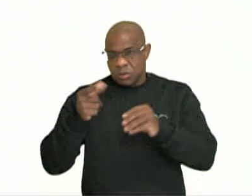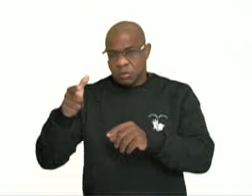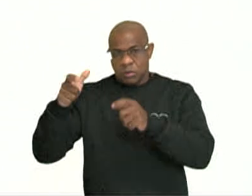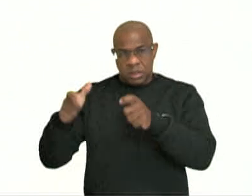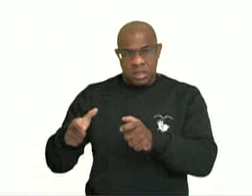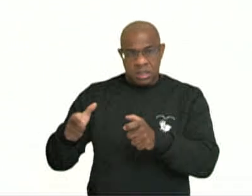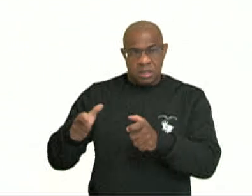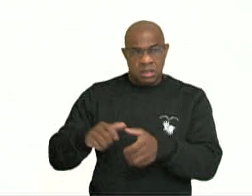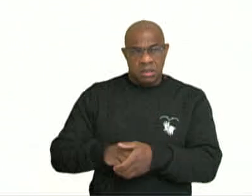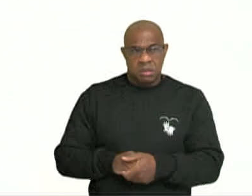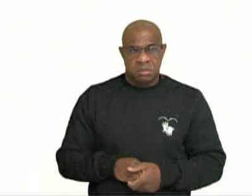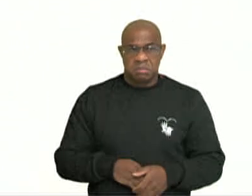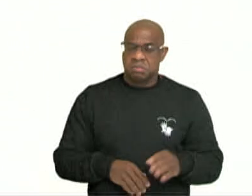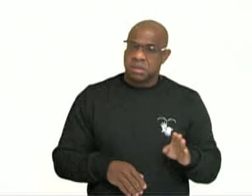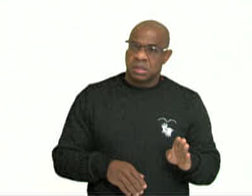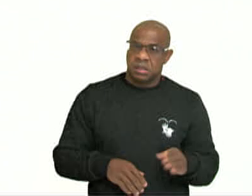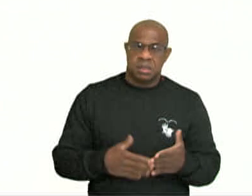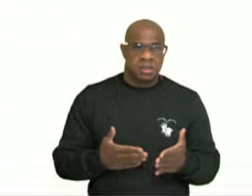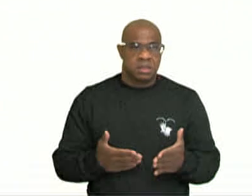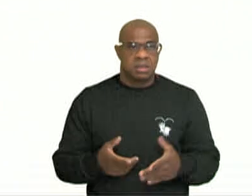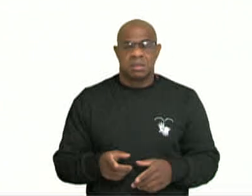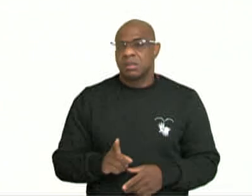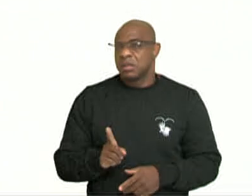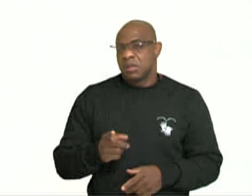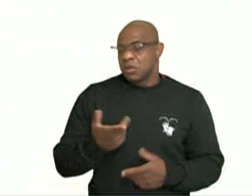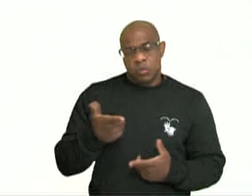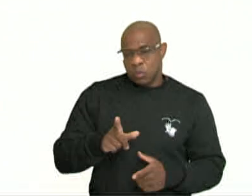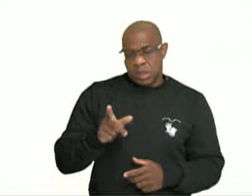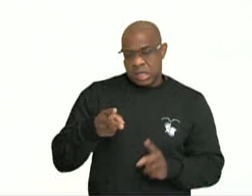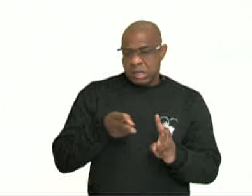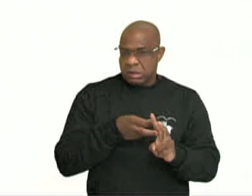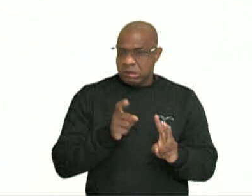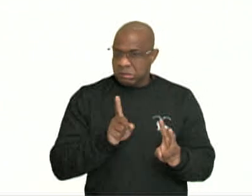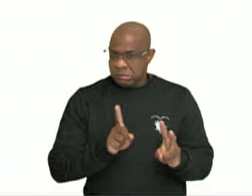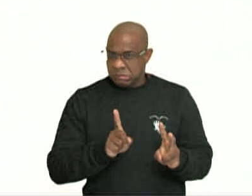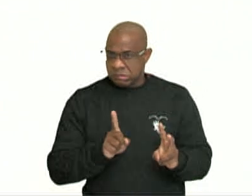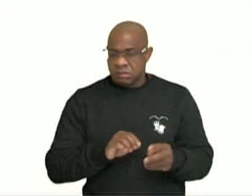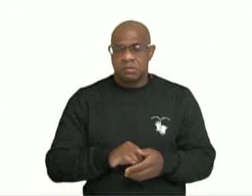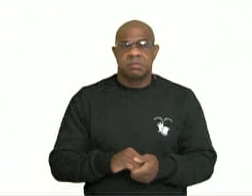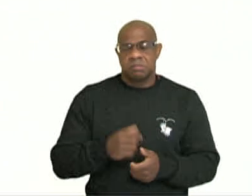B, não se reconhecem mais como indígenas? C,